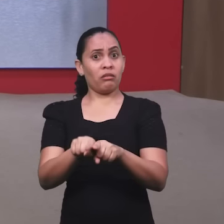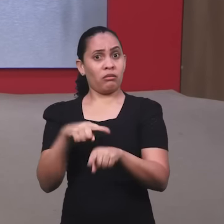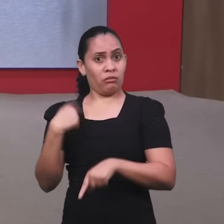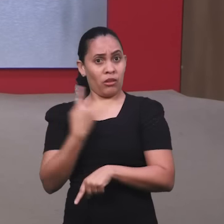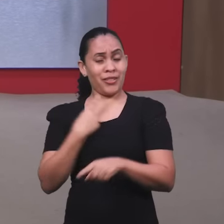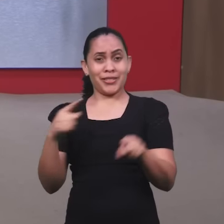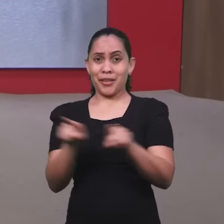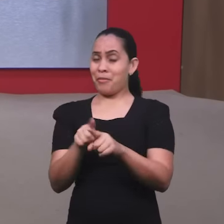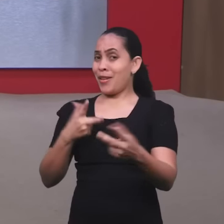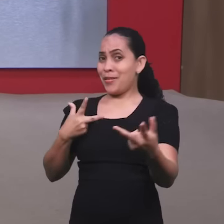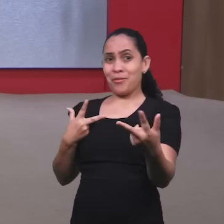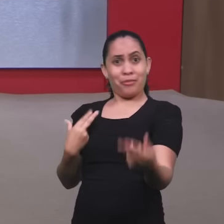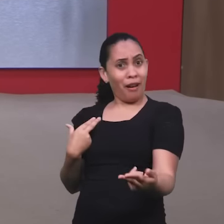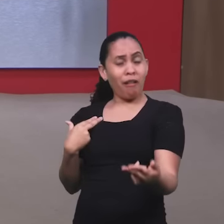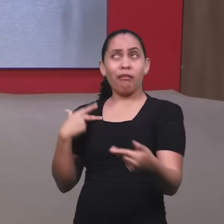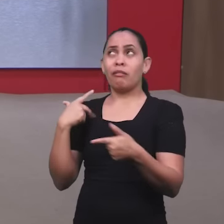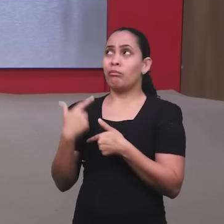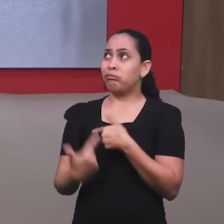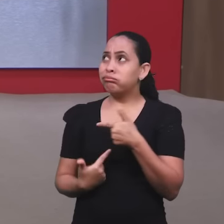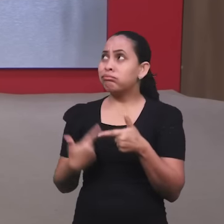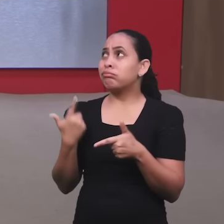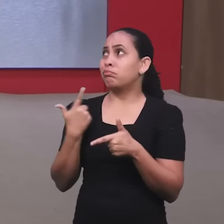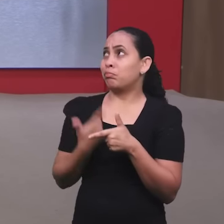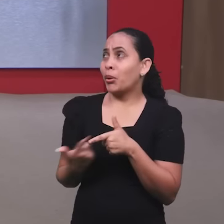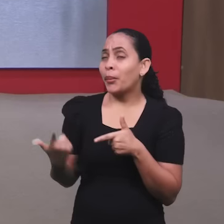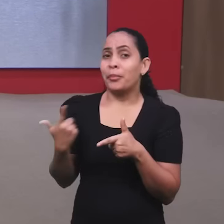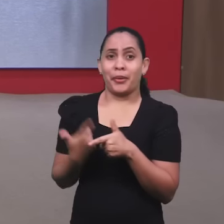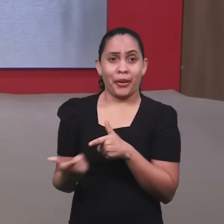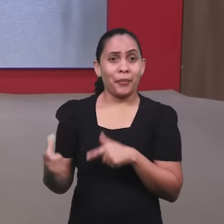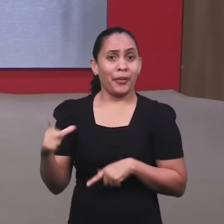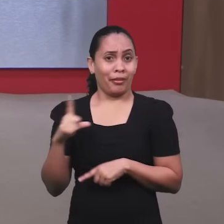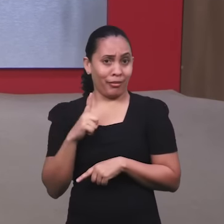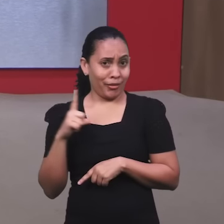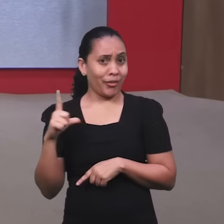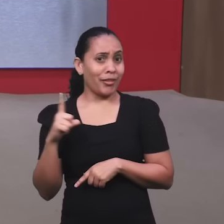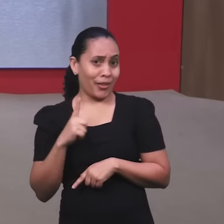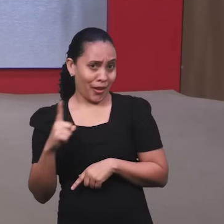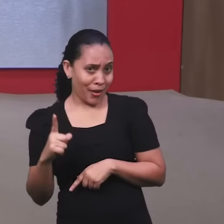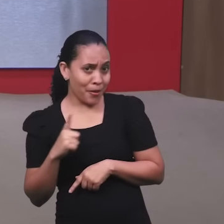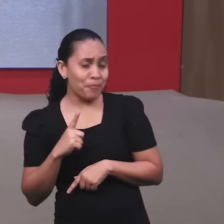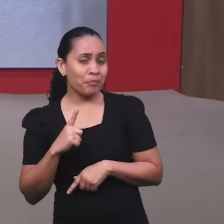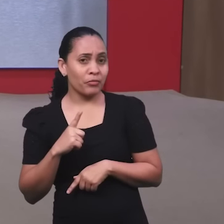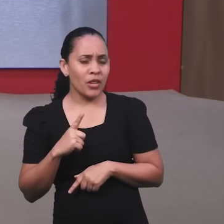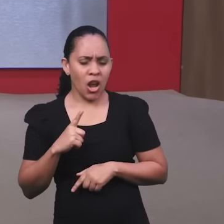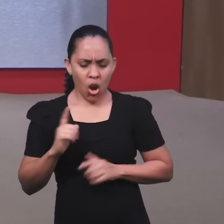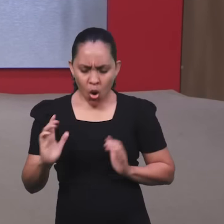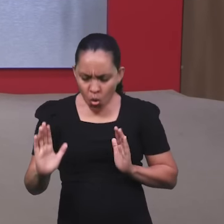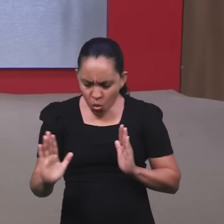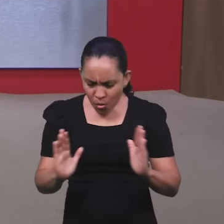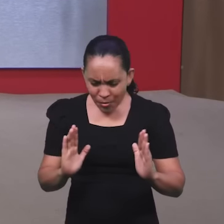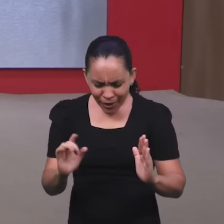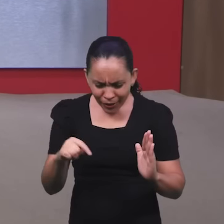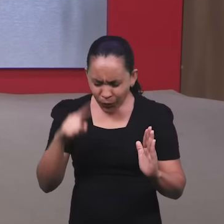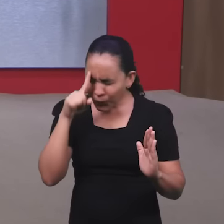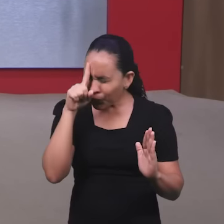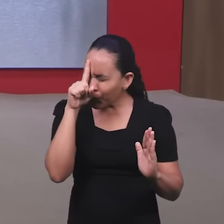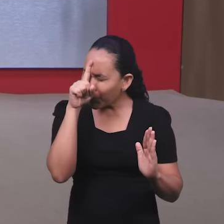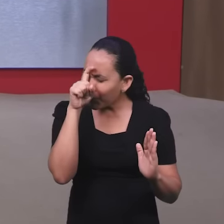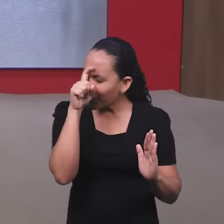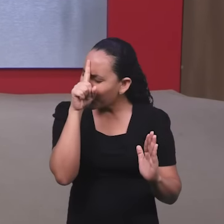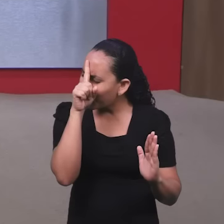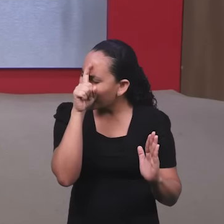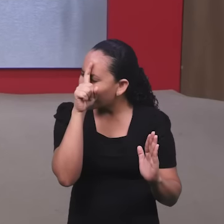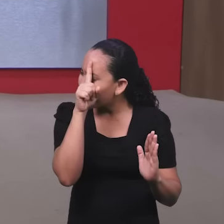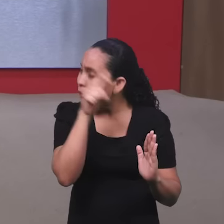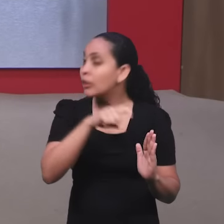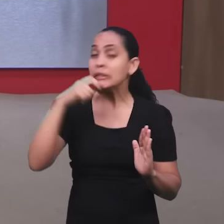ao ponto de mencionar, de falar do vale da sombra da morte. O que é um